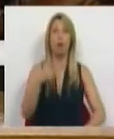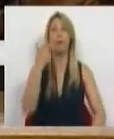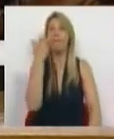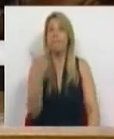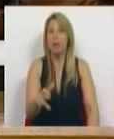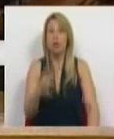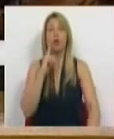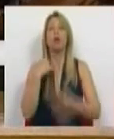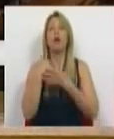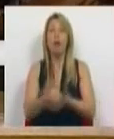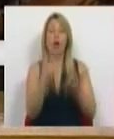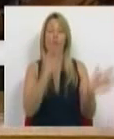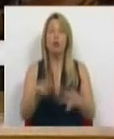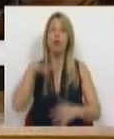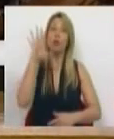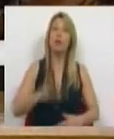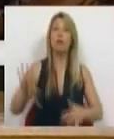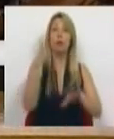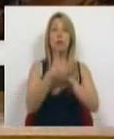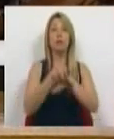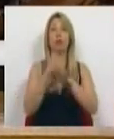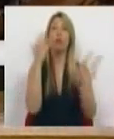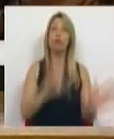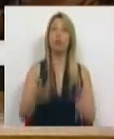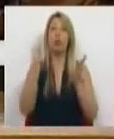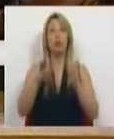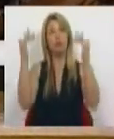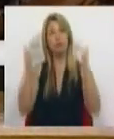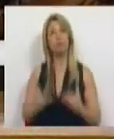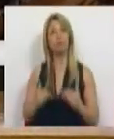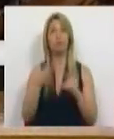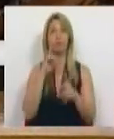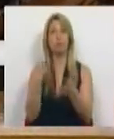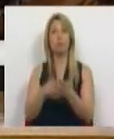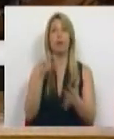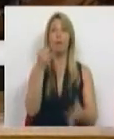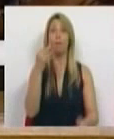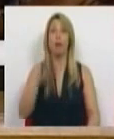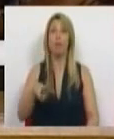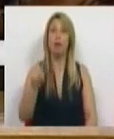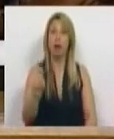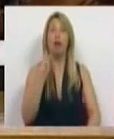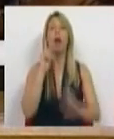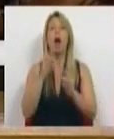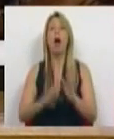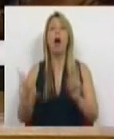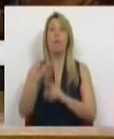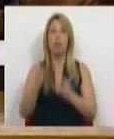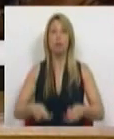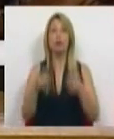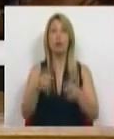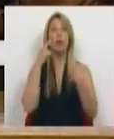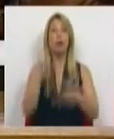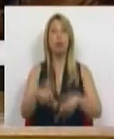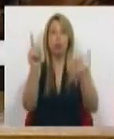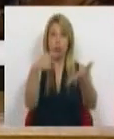à produção nacional e aos setores produtivos, na diminuição da carga fiscal das PMEs, no aumento do investimento público, numa tributação mais justa